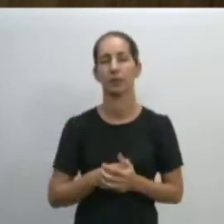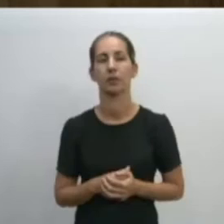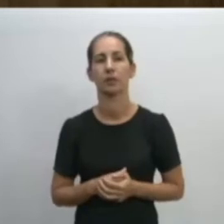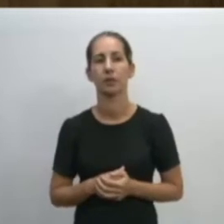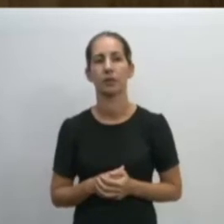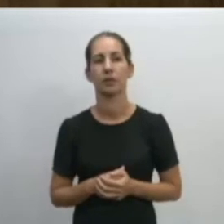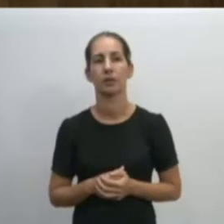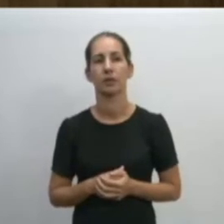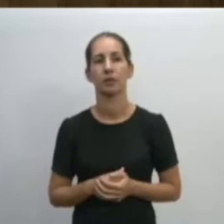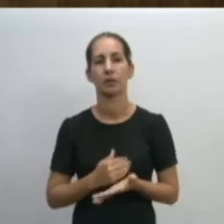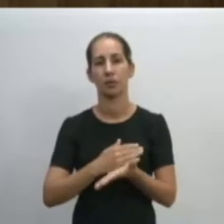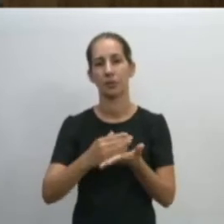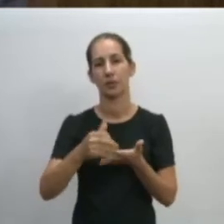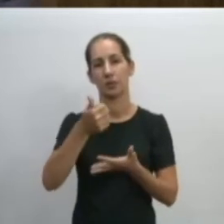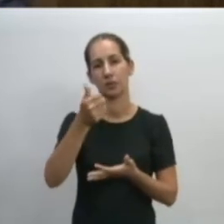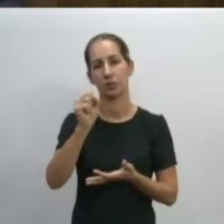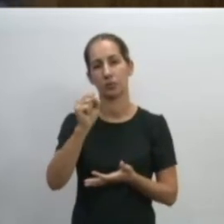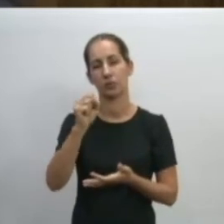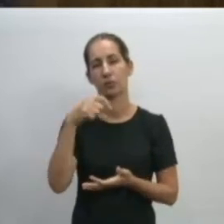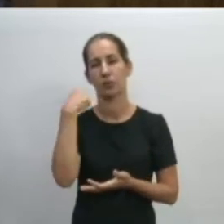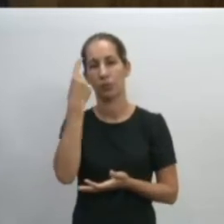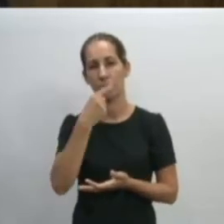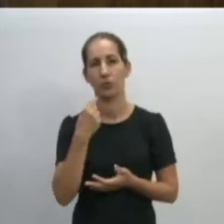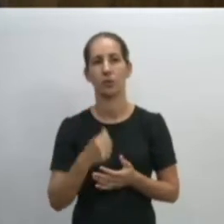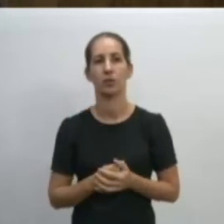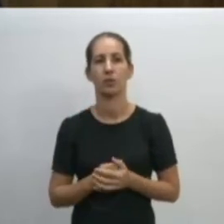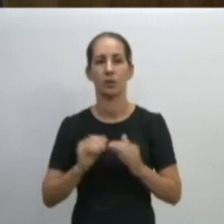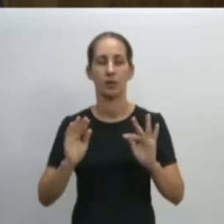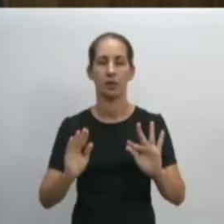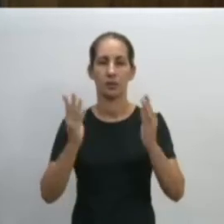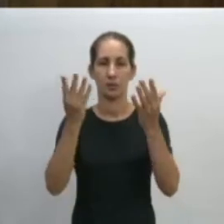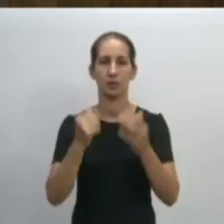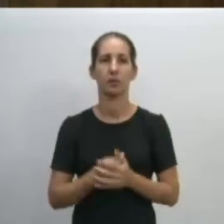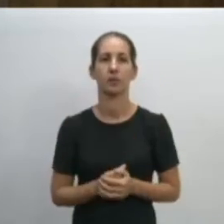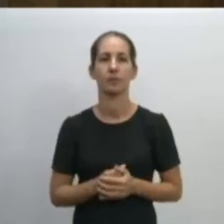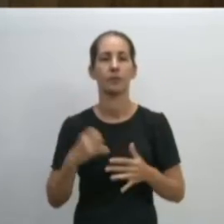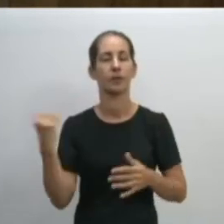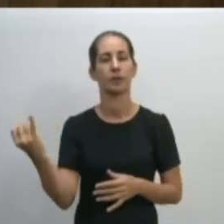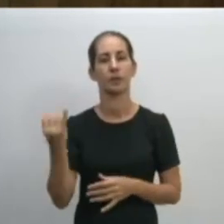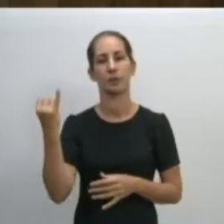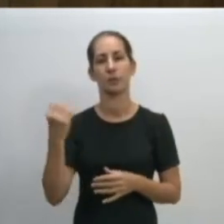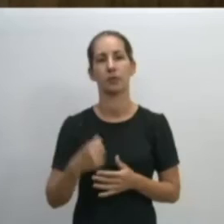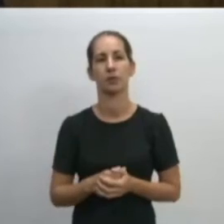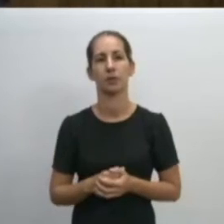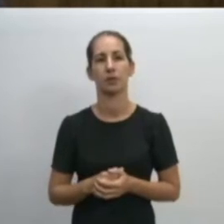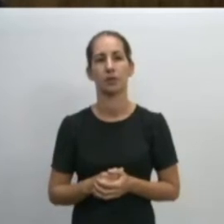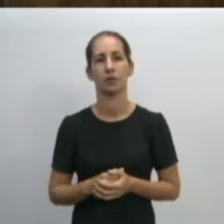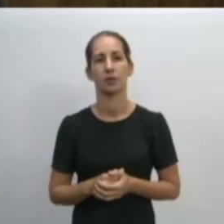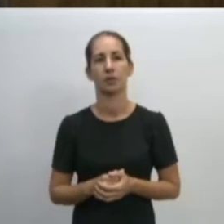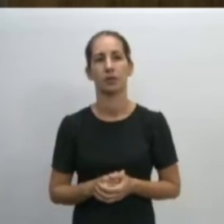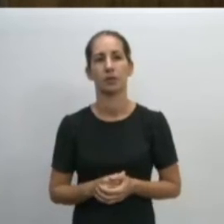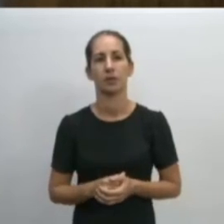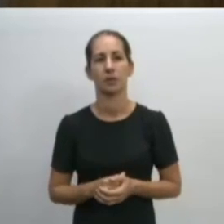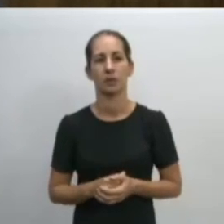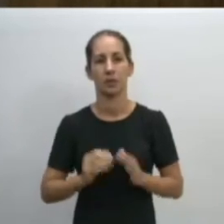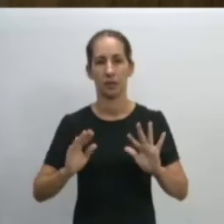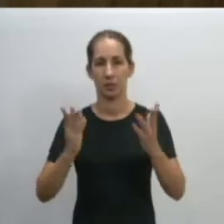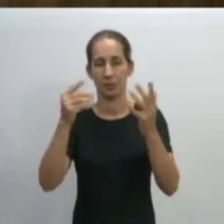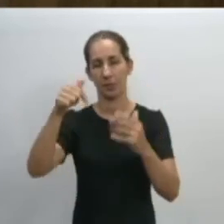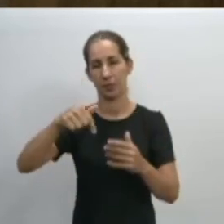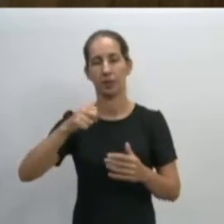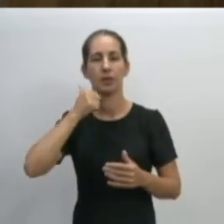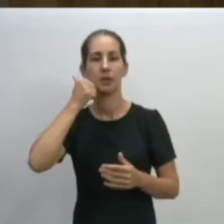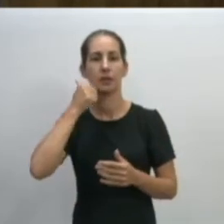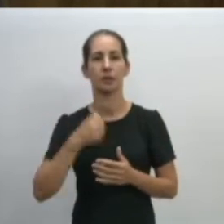a partir das 18 horas, iremos lançar uma importante campanha aqui para